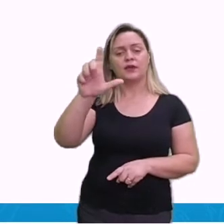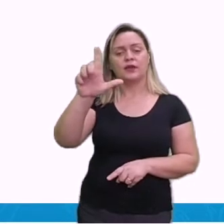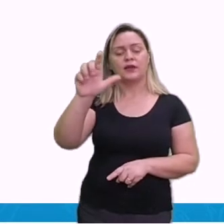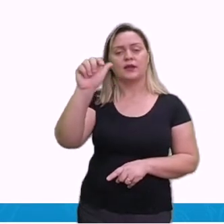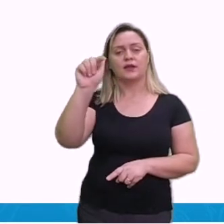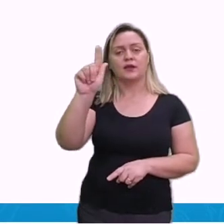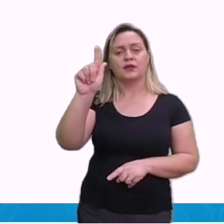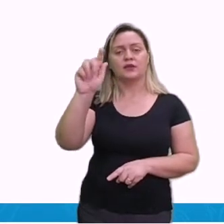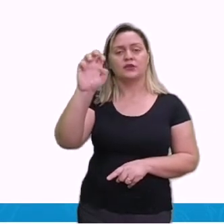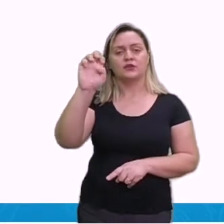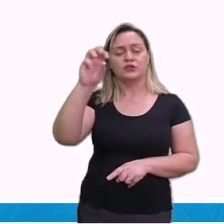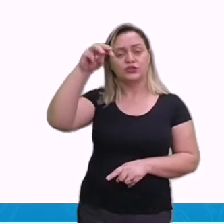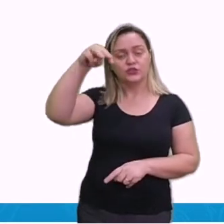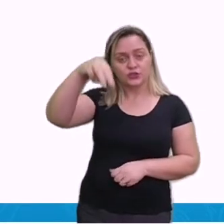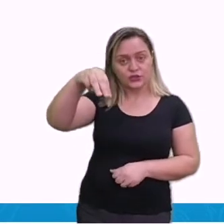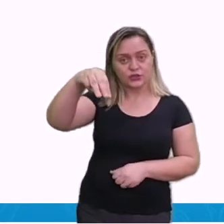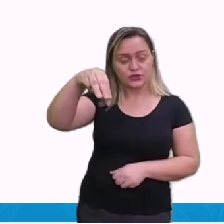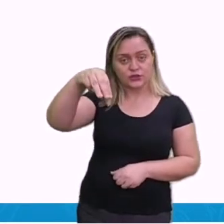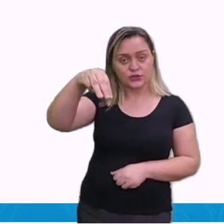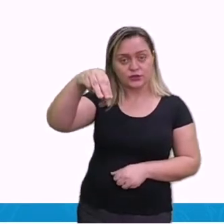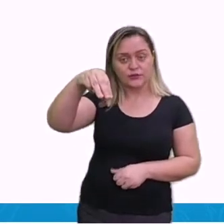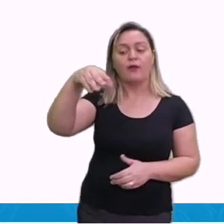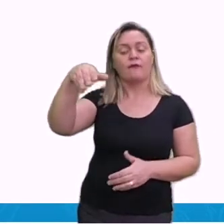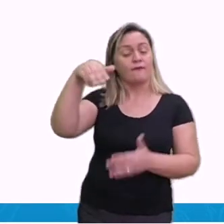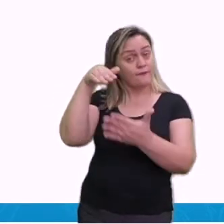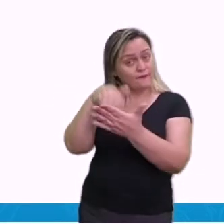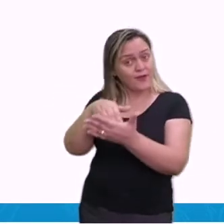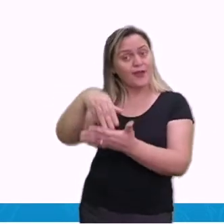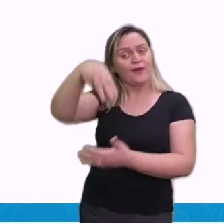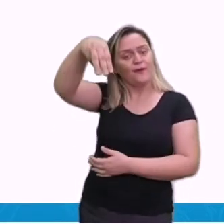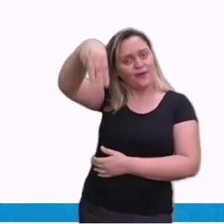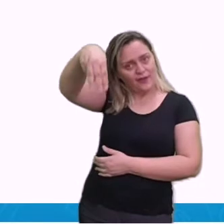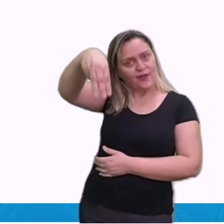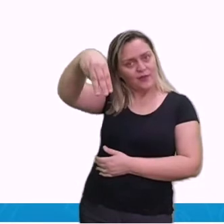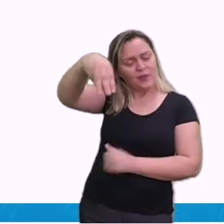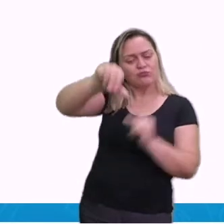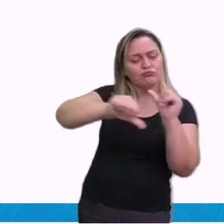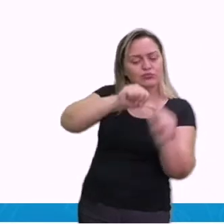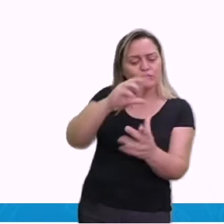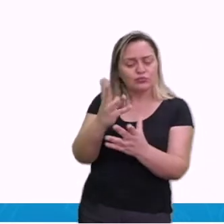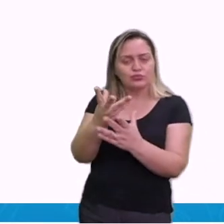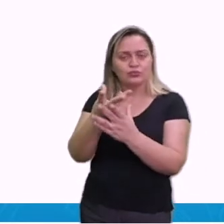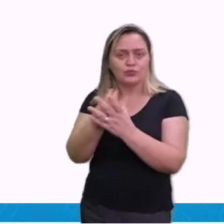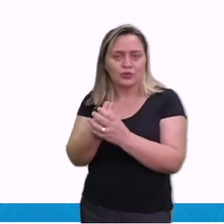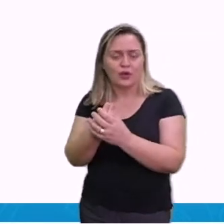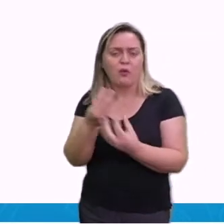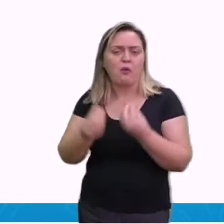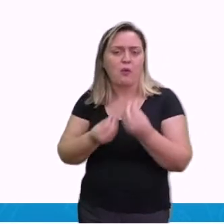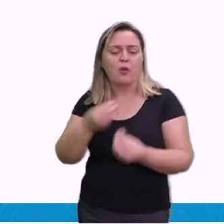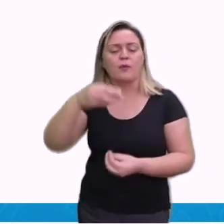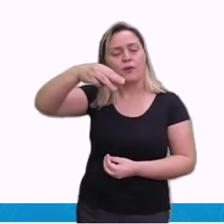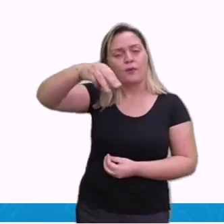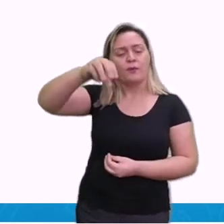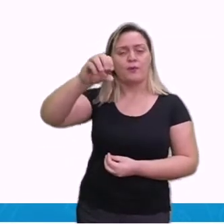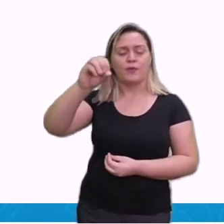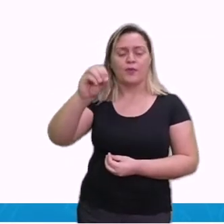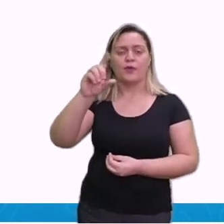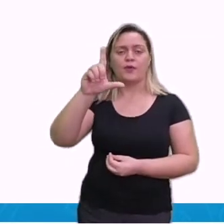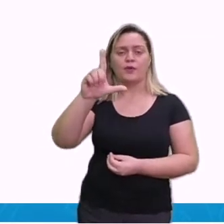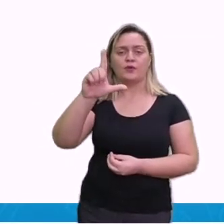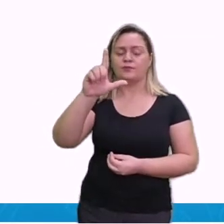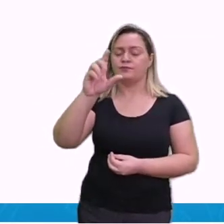a modelagem é muito importante. Então, para passar a palavra modelagem para o plural, eu tiro a